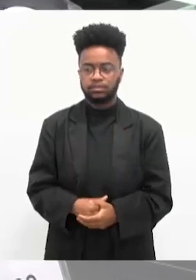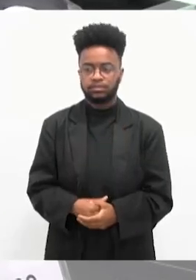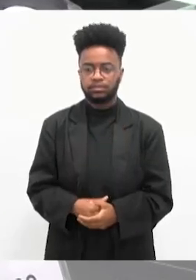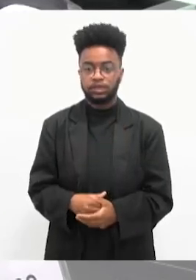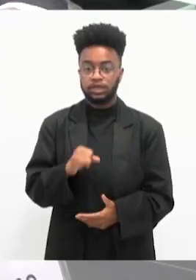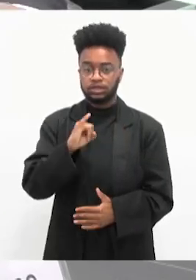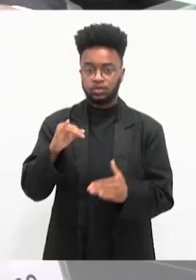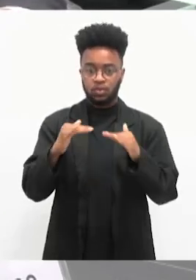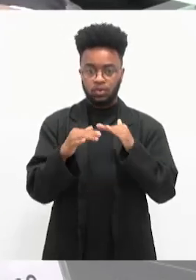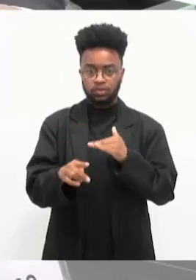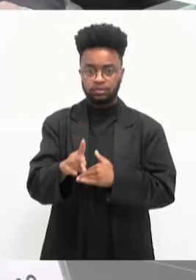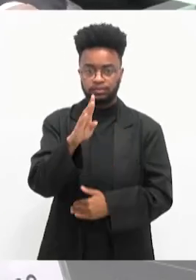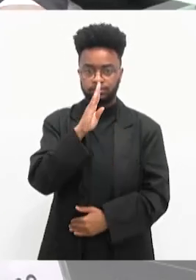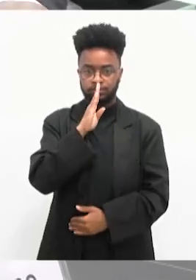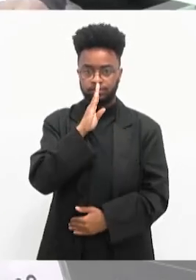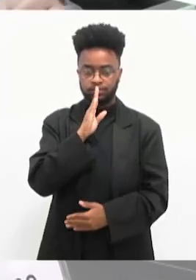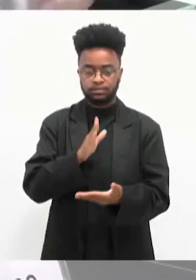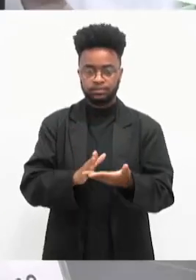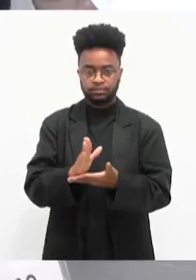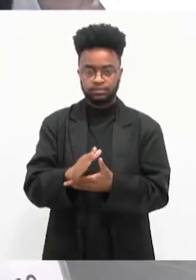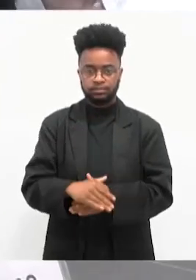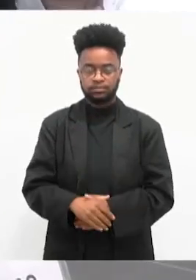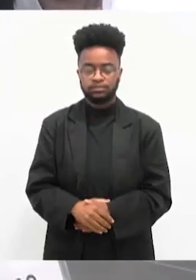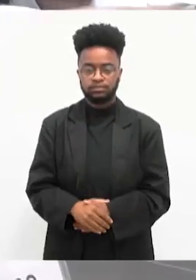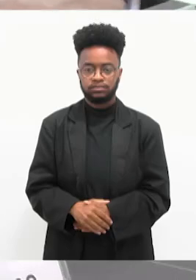Os senhores que aprovam permaneçam como estão. Aprovado.